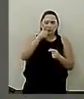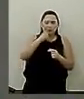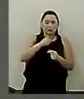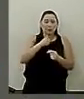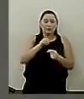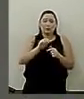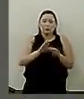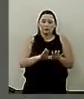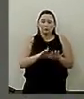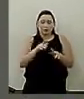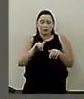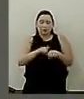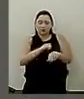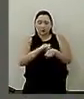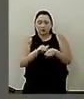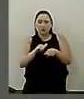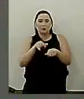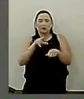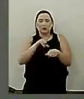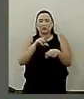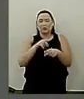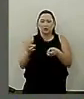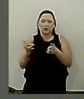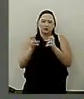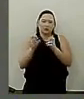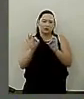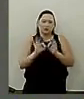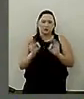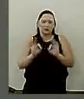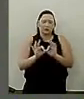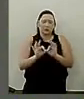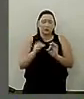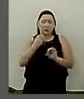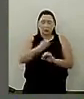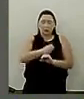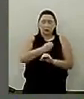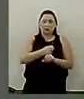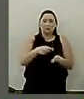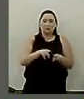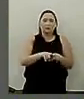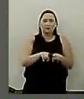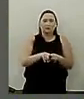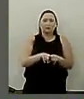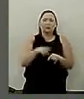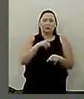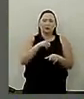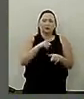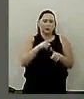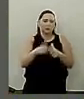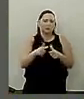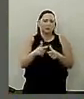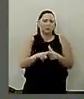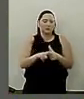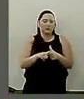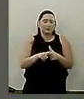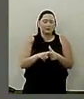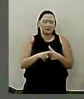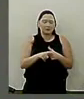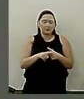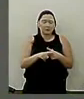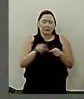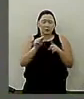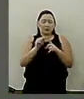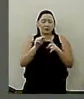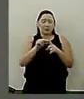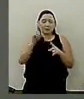muitas vezes, e às vezes a gente nem percebe, na vida do dia a dia. E a palavra de